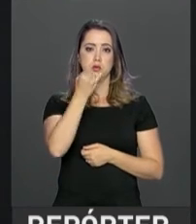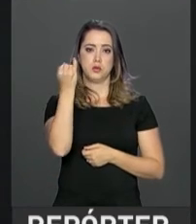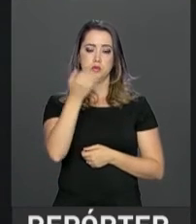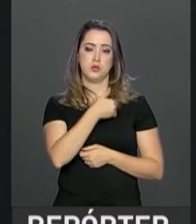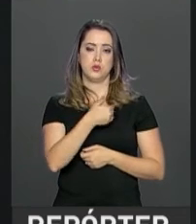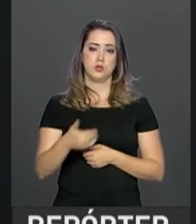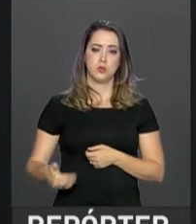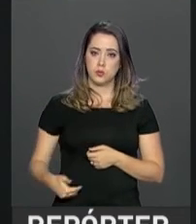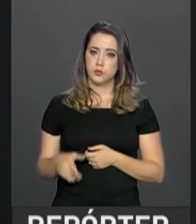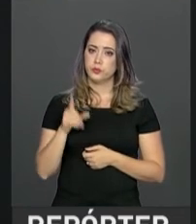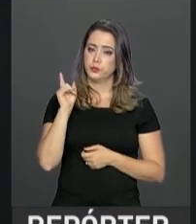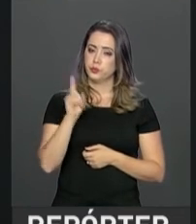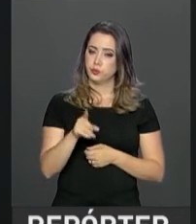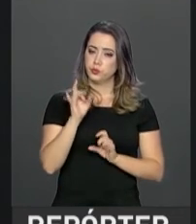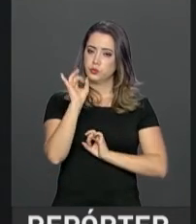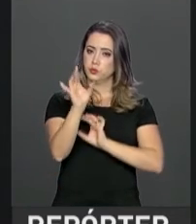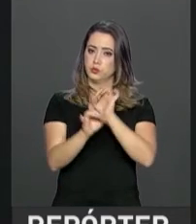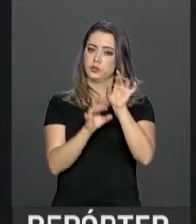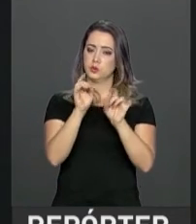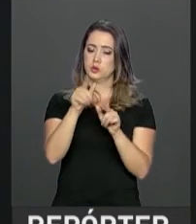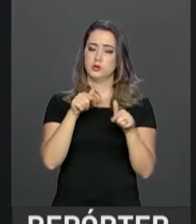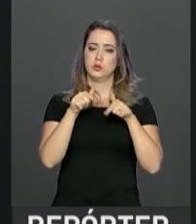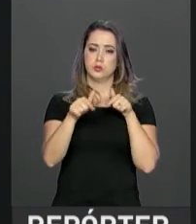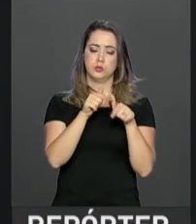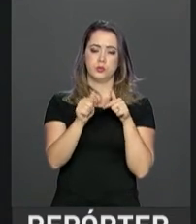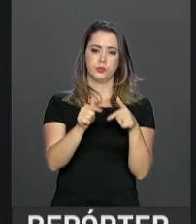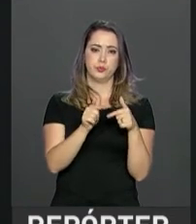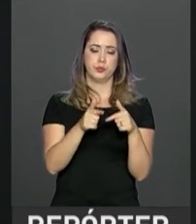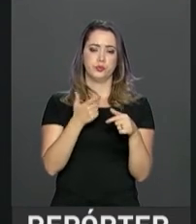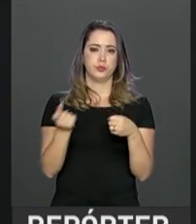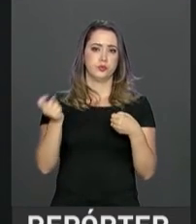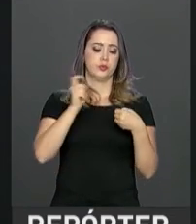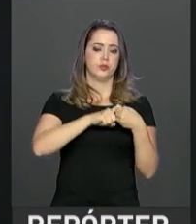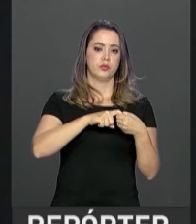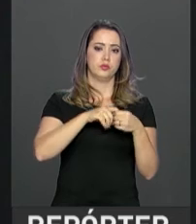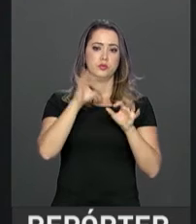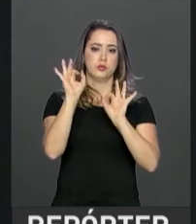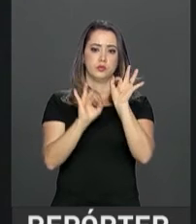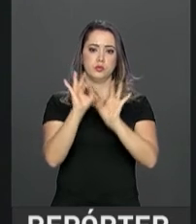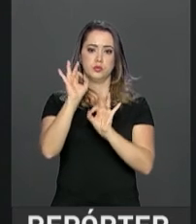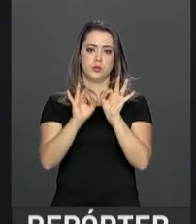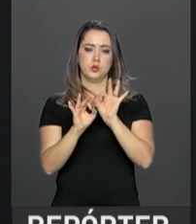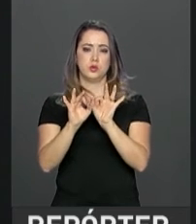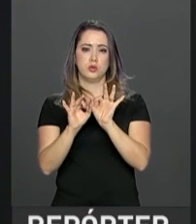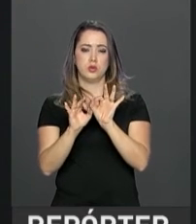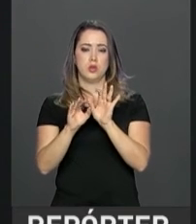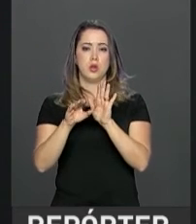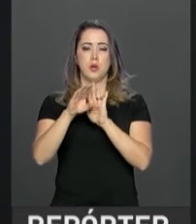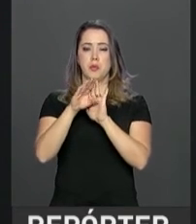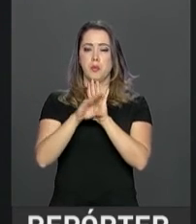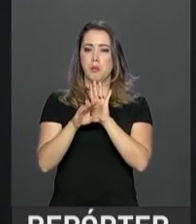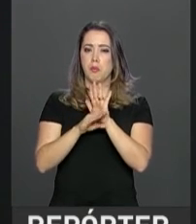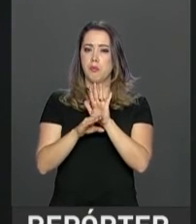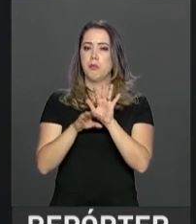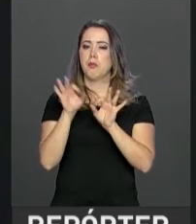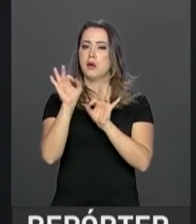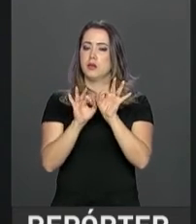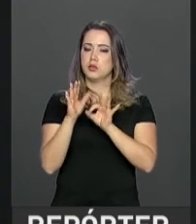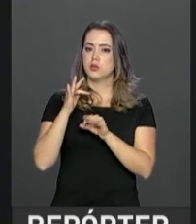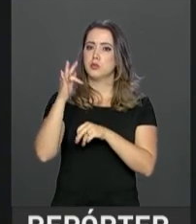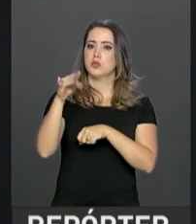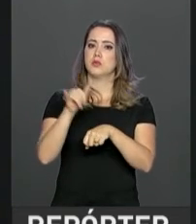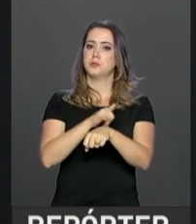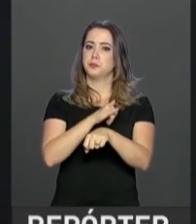do governo e especial as ações voltadas ao resgate do planejamento estratégico a identidade de nação